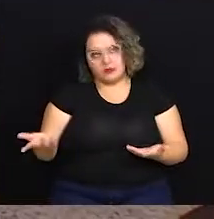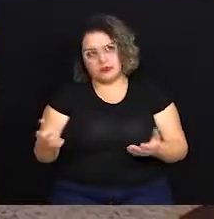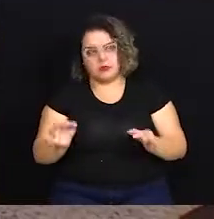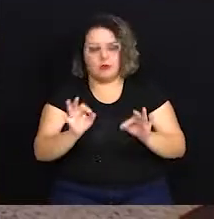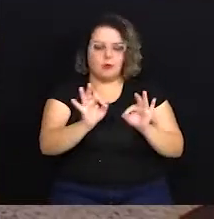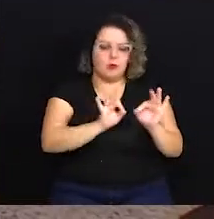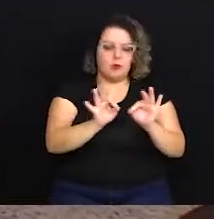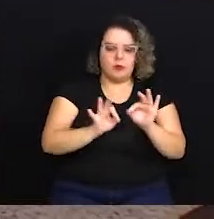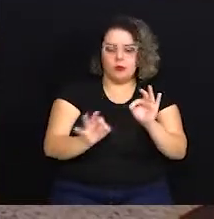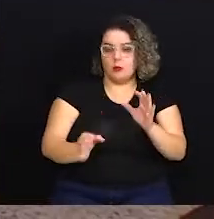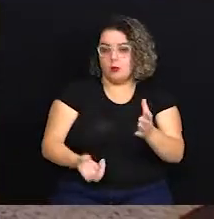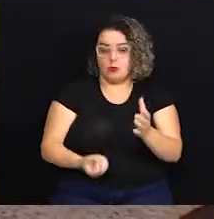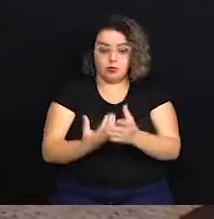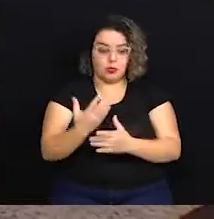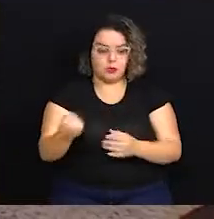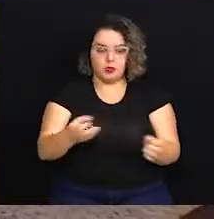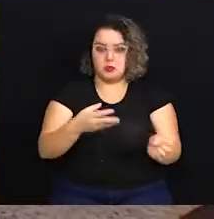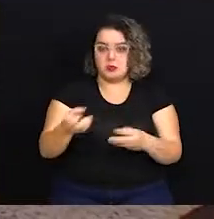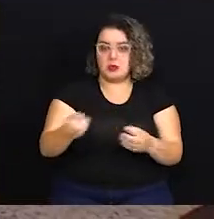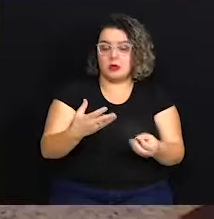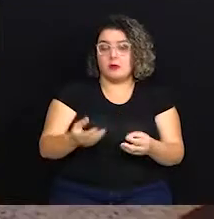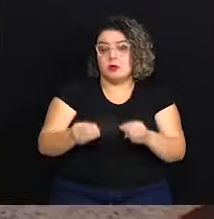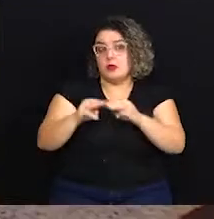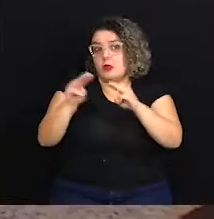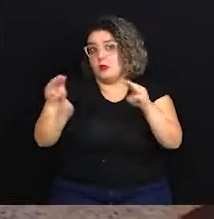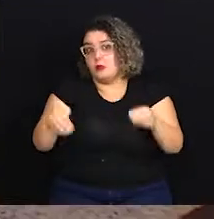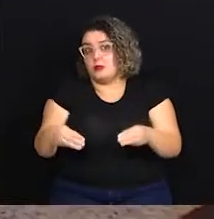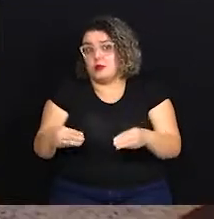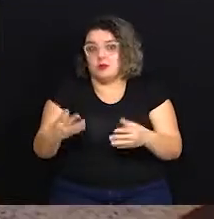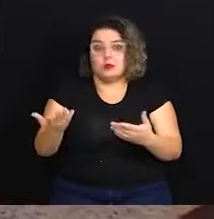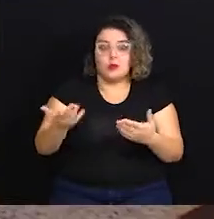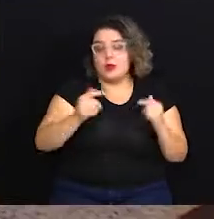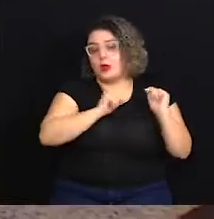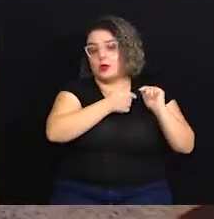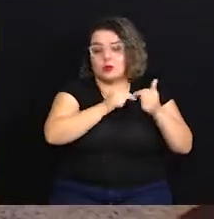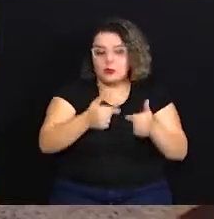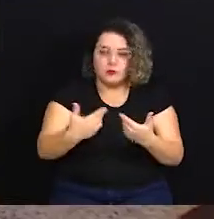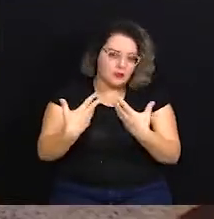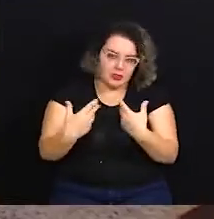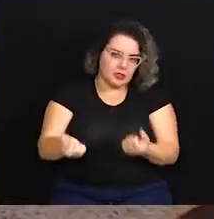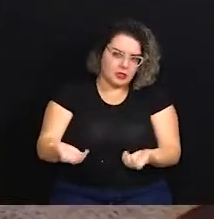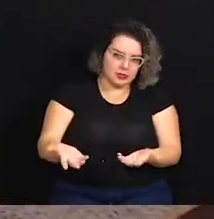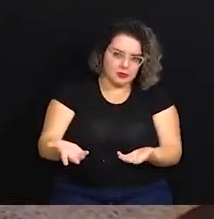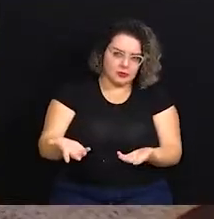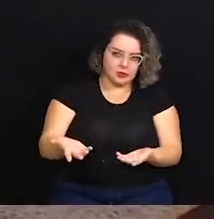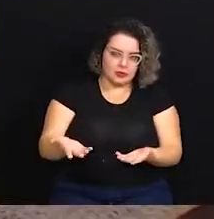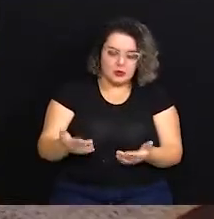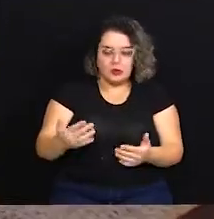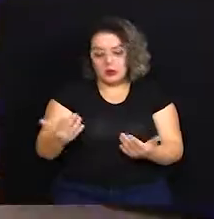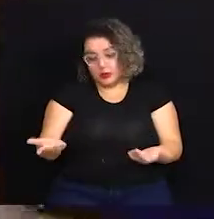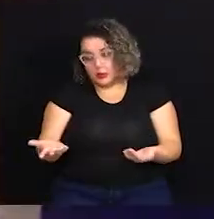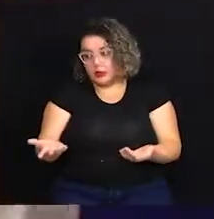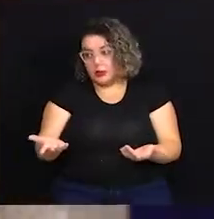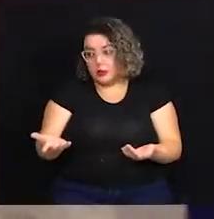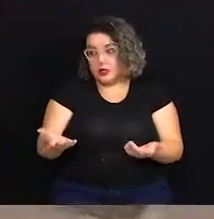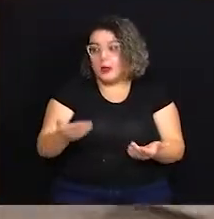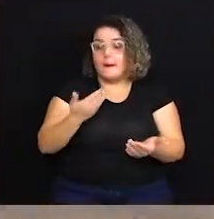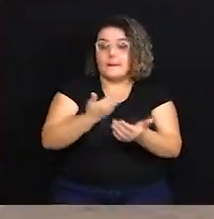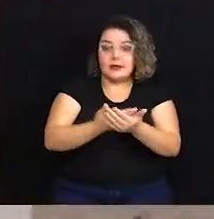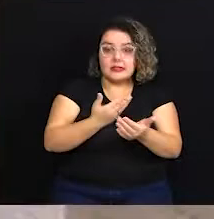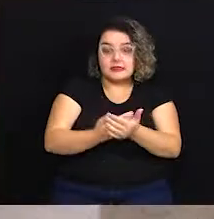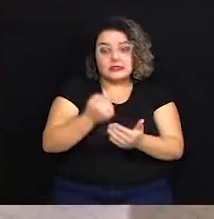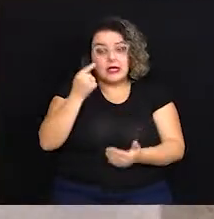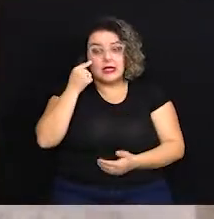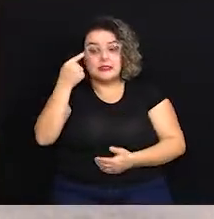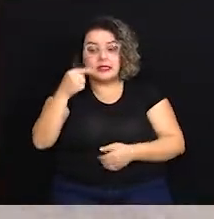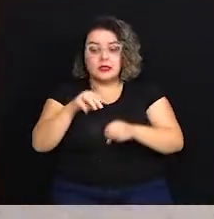um projeto super moderno se é um museu que ele não é um museu tradicional, ele não vai receber. Então tem que estudar a linha do museu. Sim,